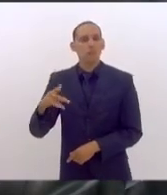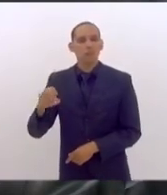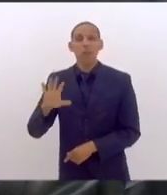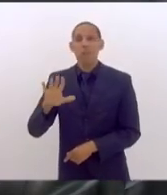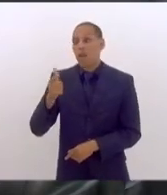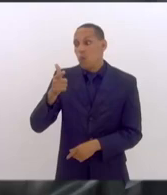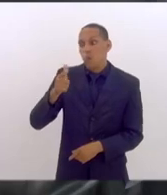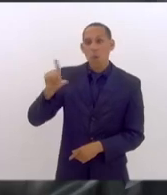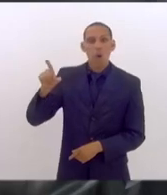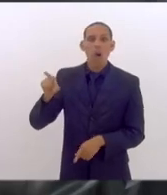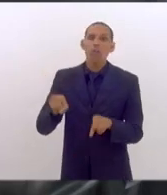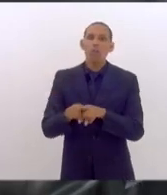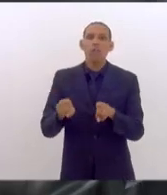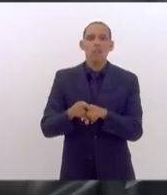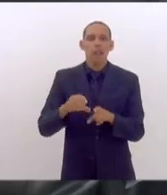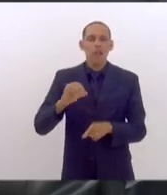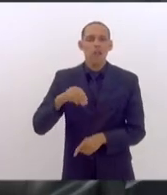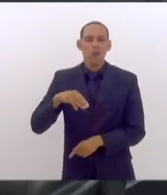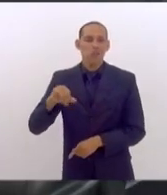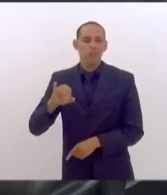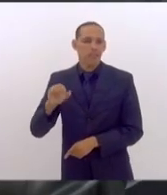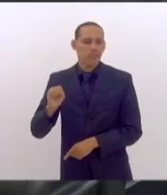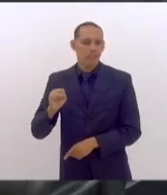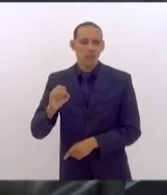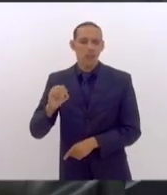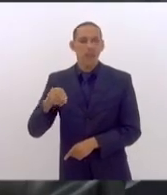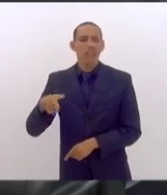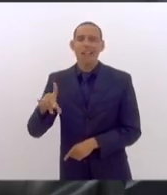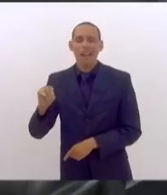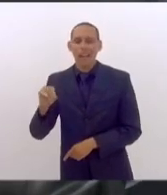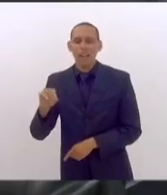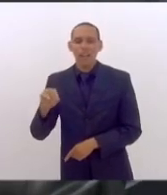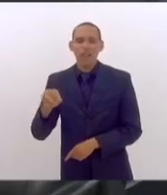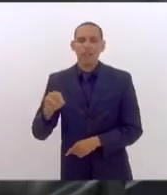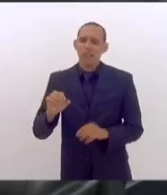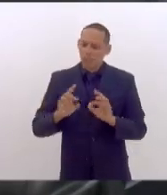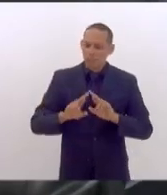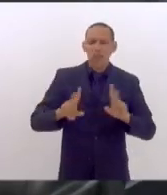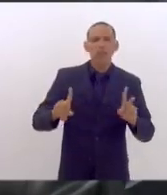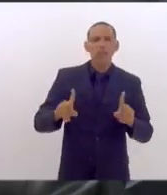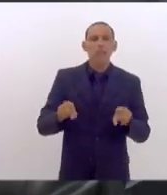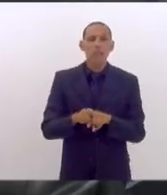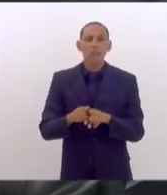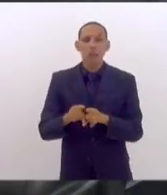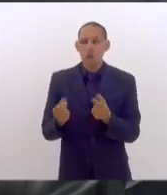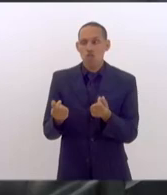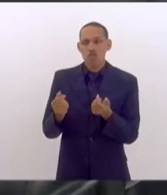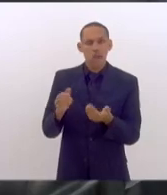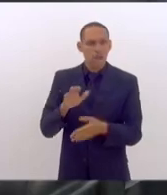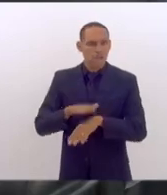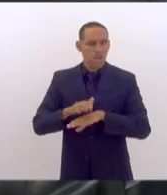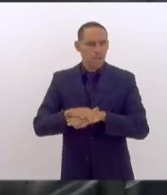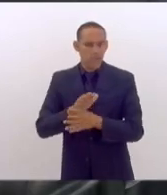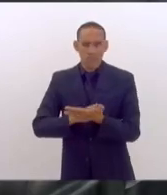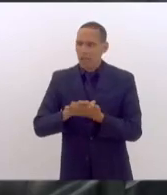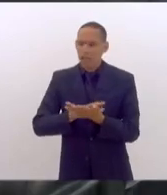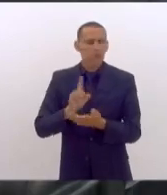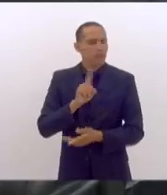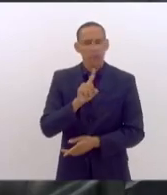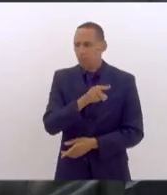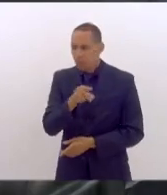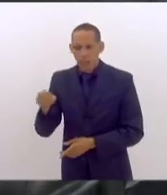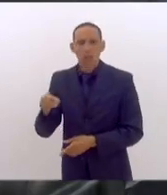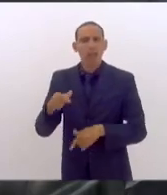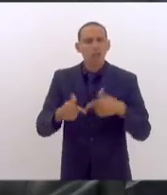função de chita também que também sua vai ganhar e não vai fazer nada tem que ter uma função definida desse representante